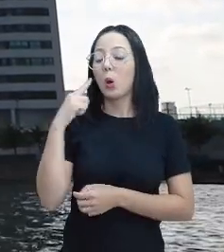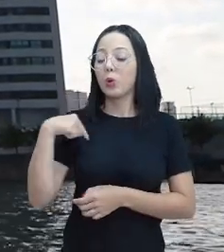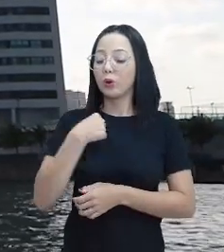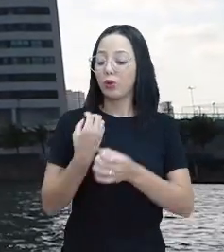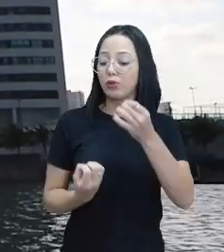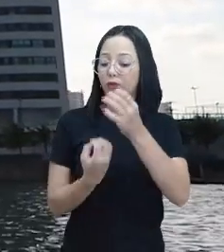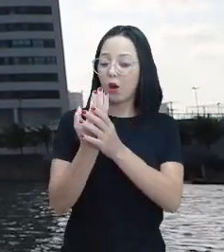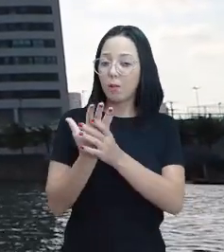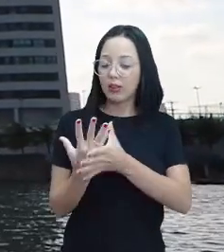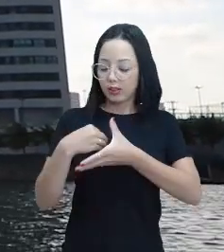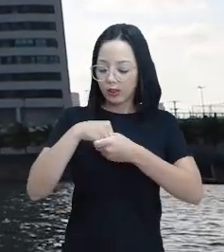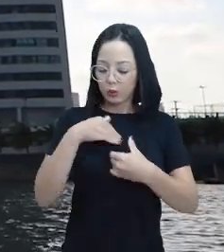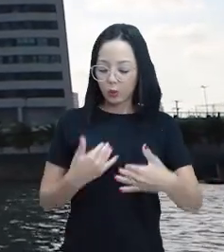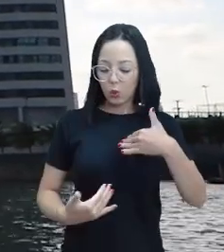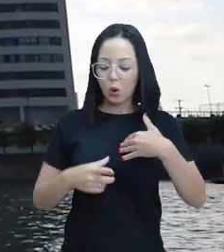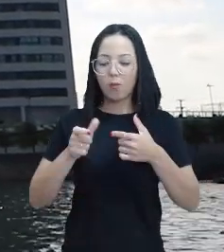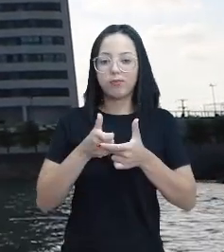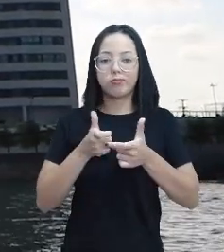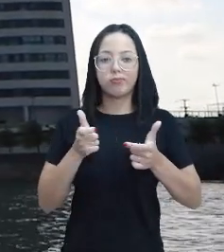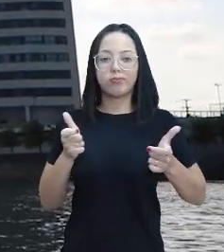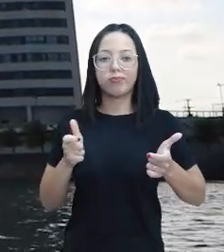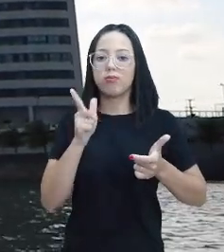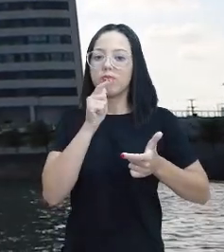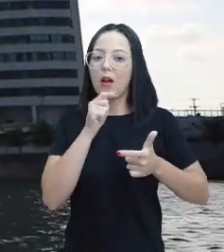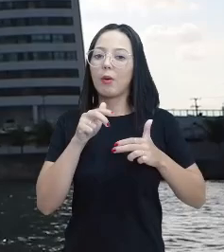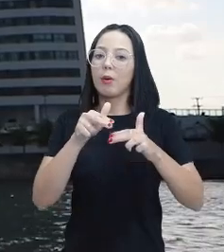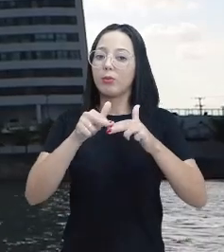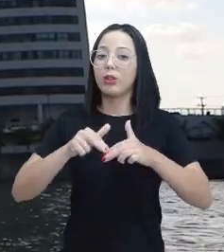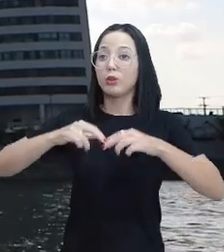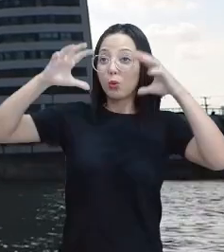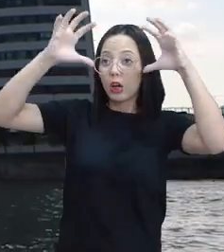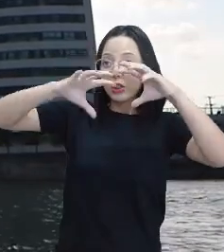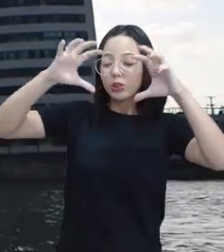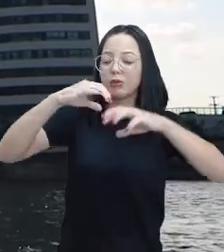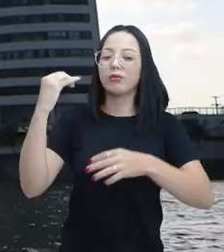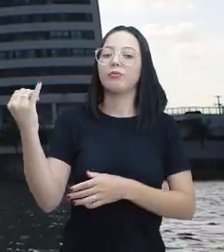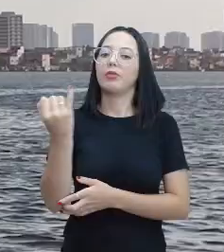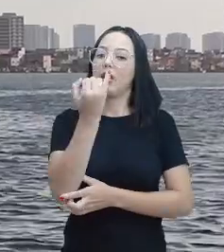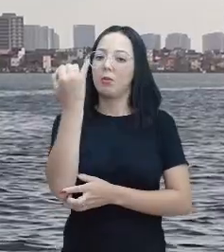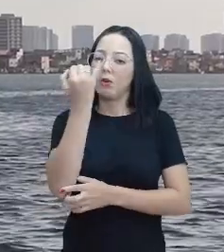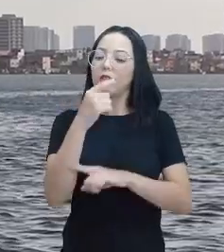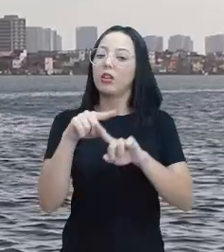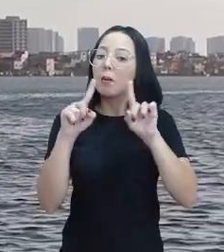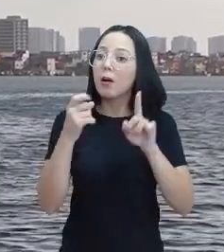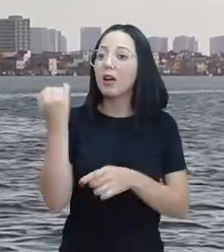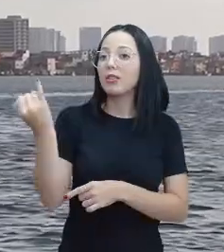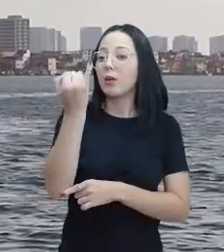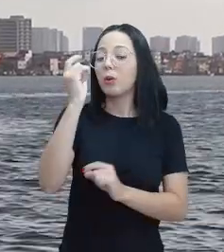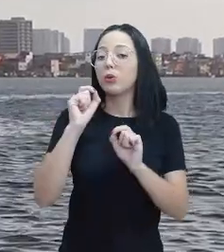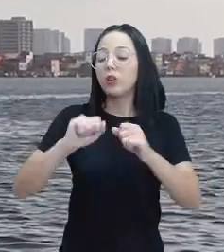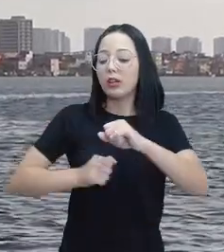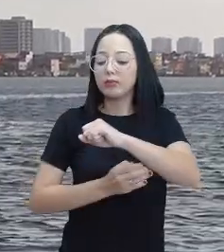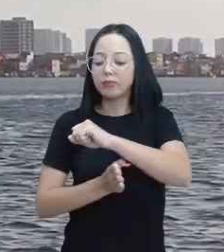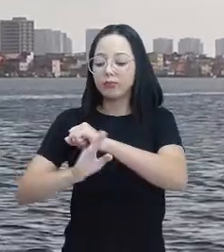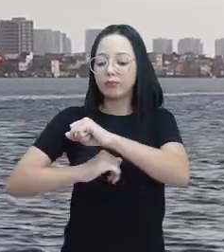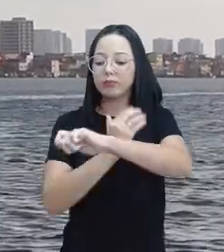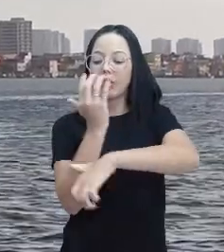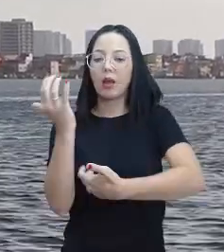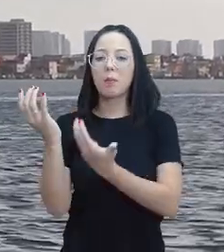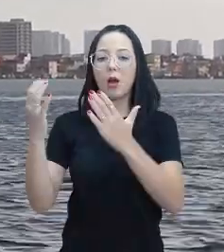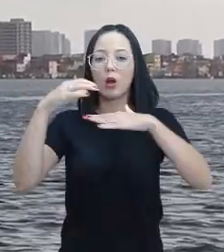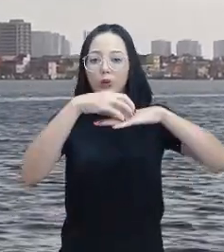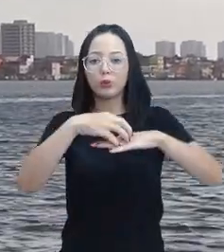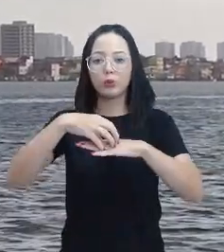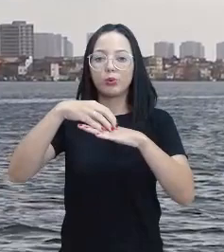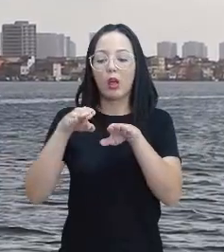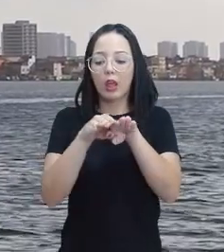boa parte do nosso organismo, de água. Então as chuvas são muito importantes, mas é importante que esse ecossistema esteja equilibrado.